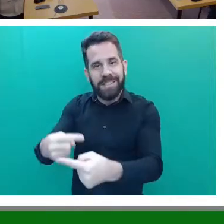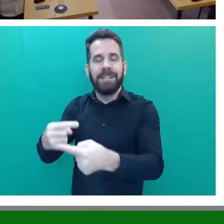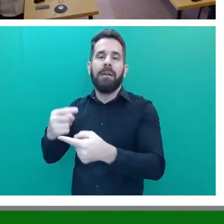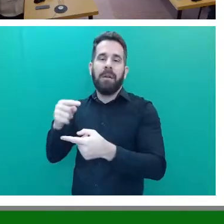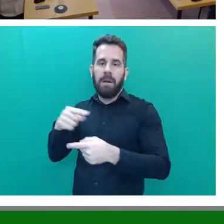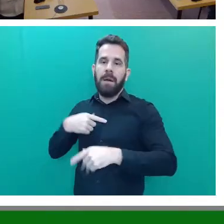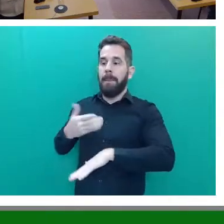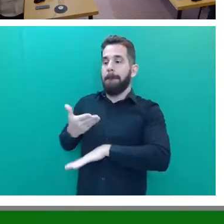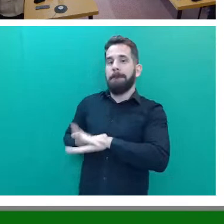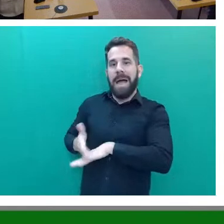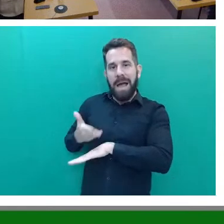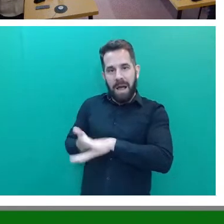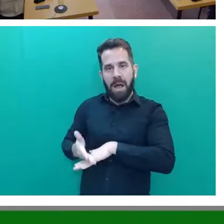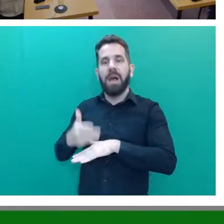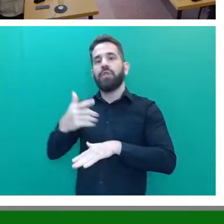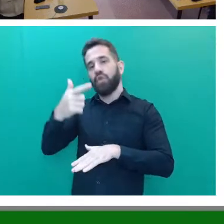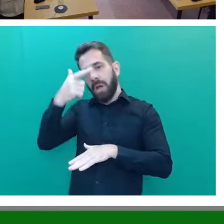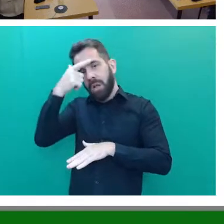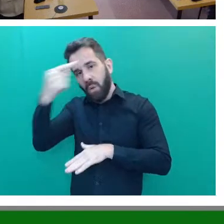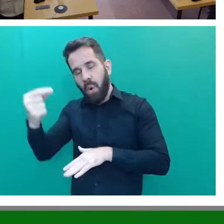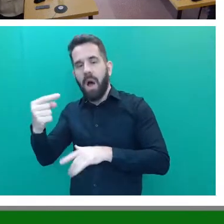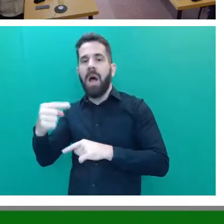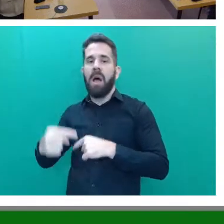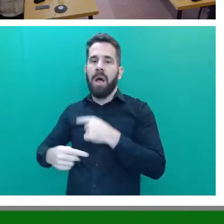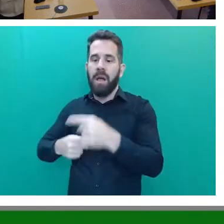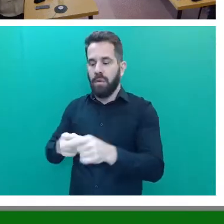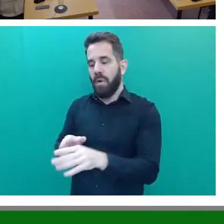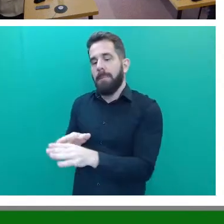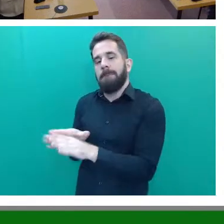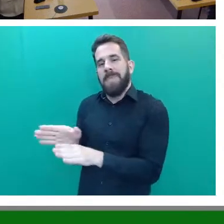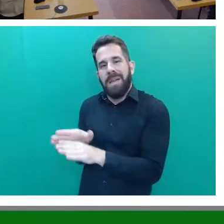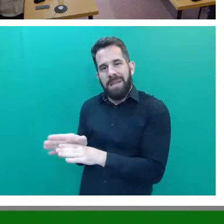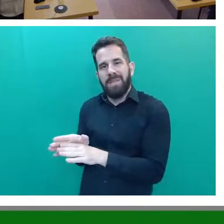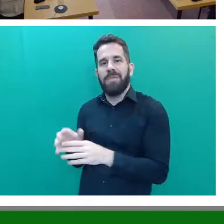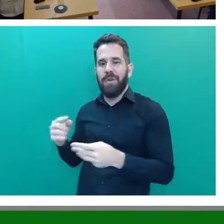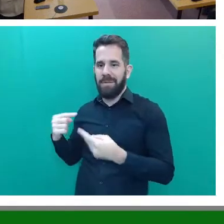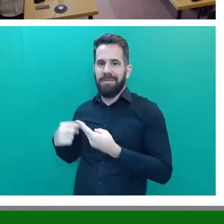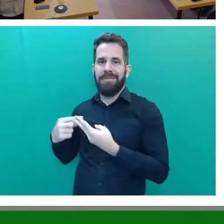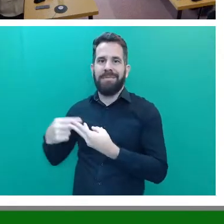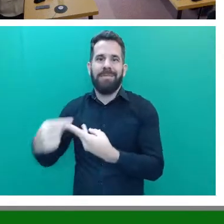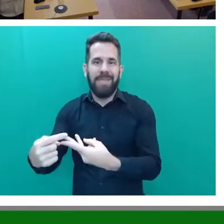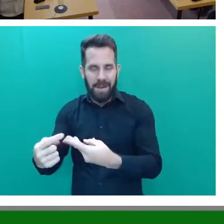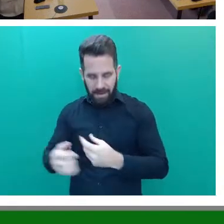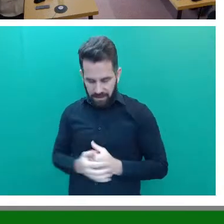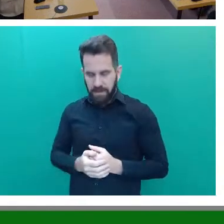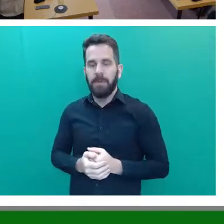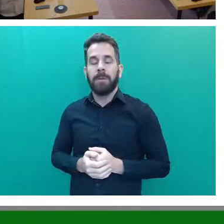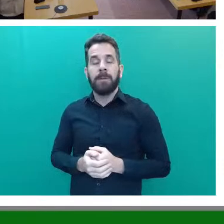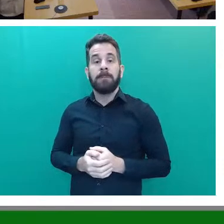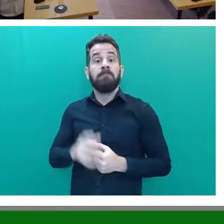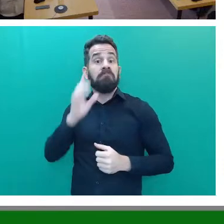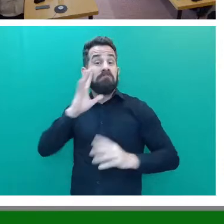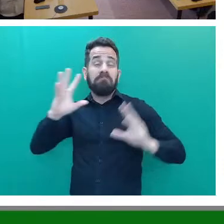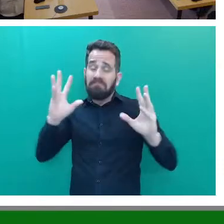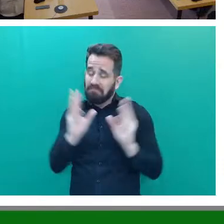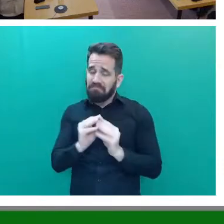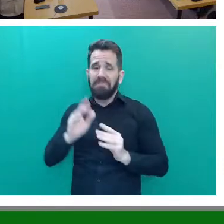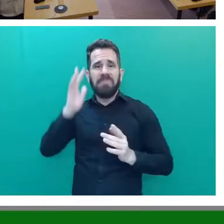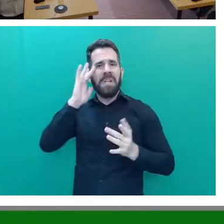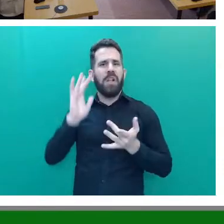de tradutores, percussores e graduados, que de maneira lógica e de fácil compreensão, bem como